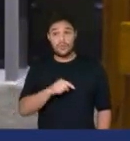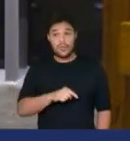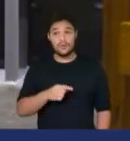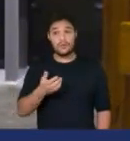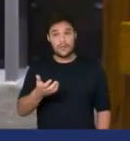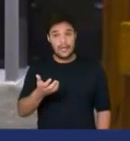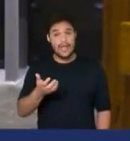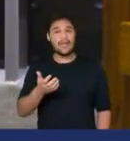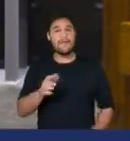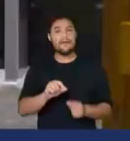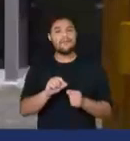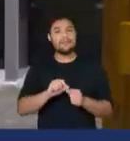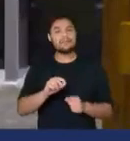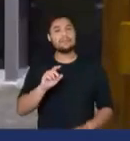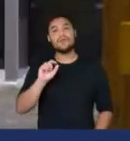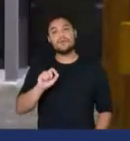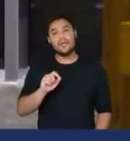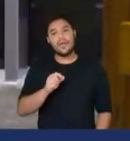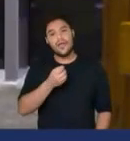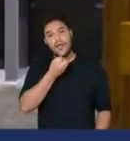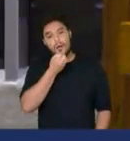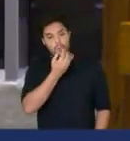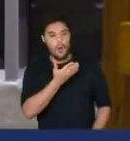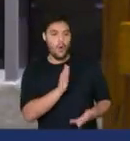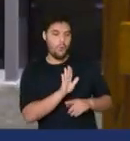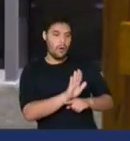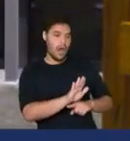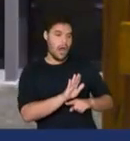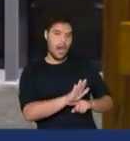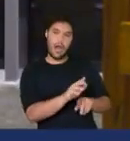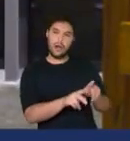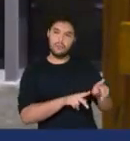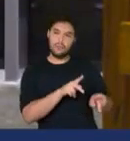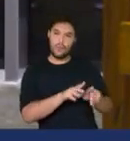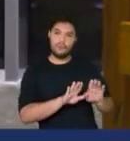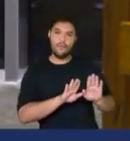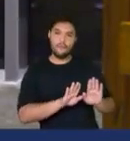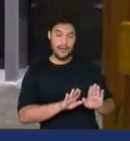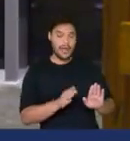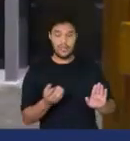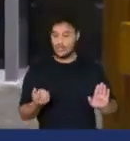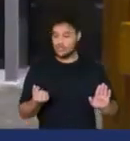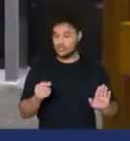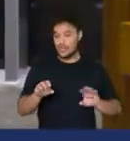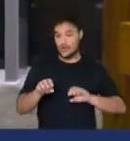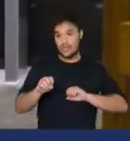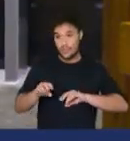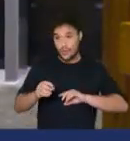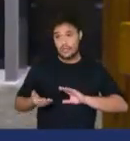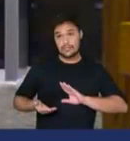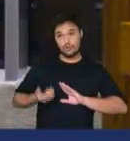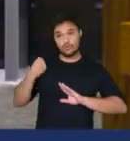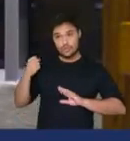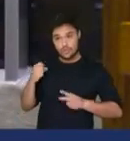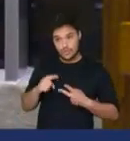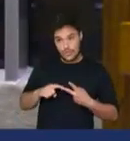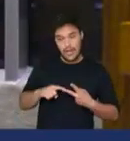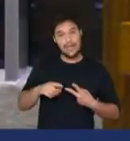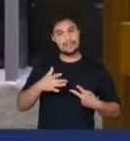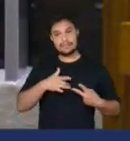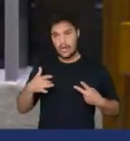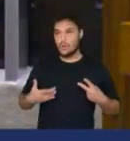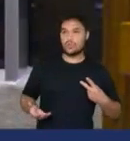quer fazer uma política de bondade para o povo, tirando dinheiro da educação, tirando dinheiro